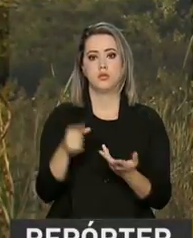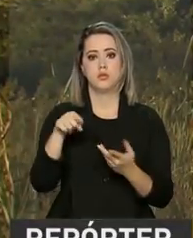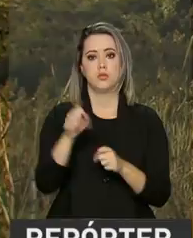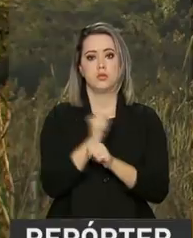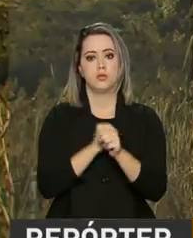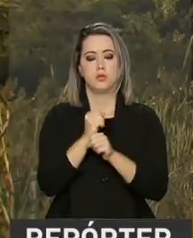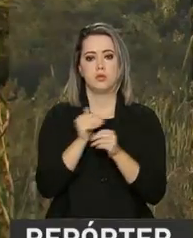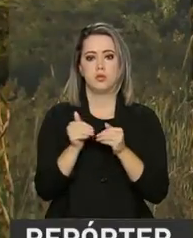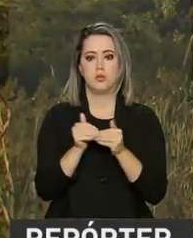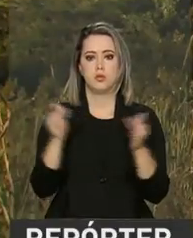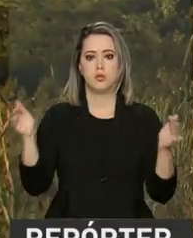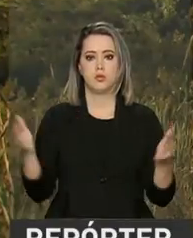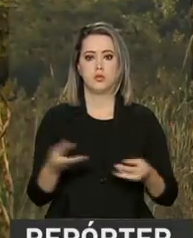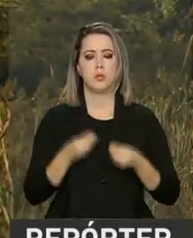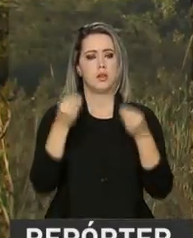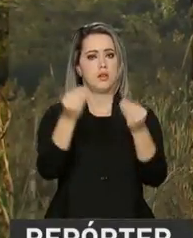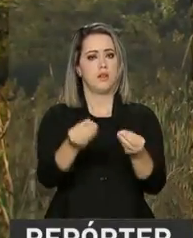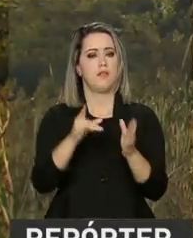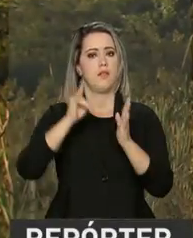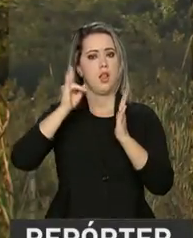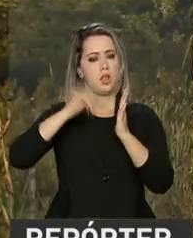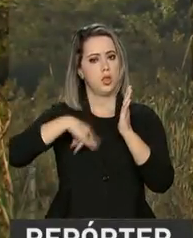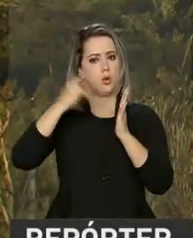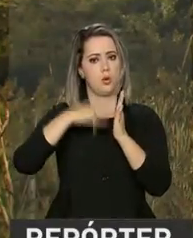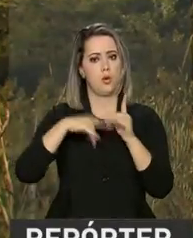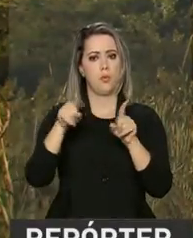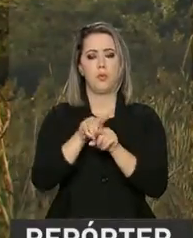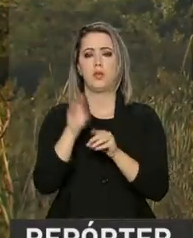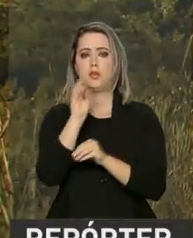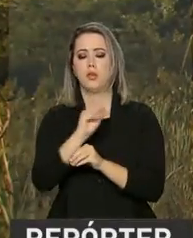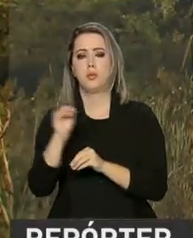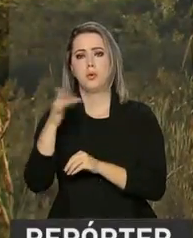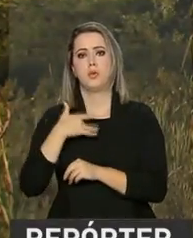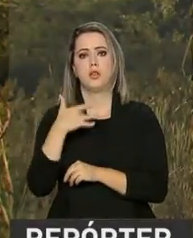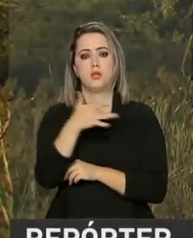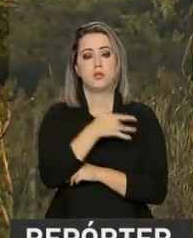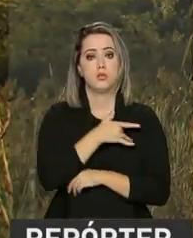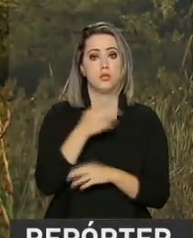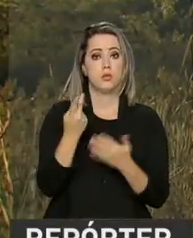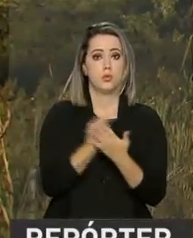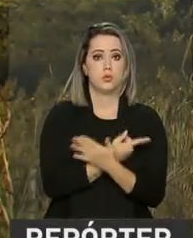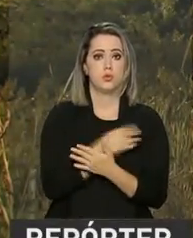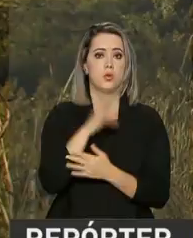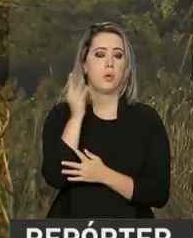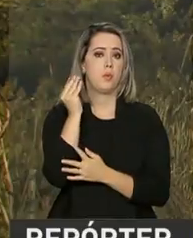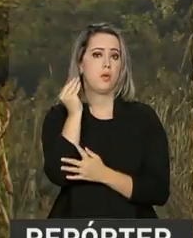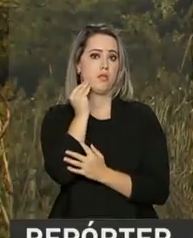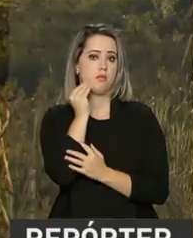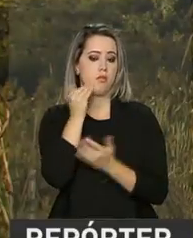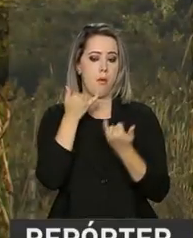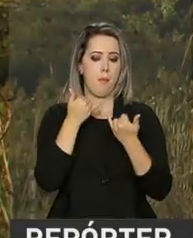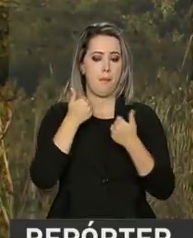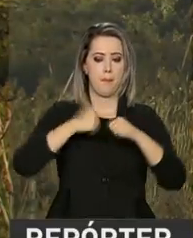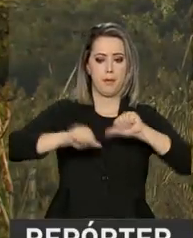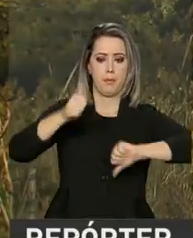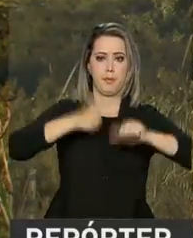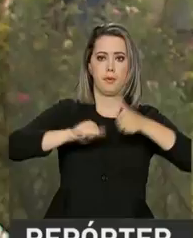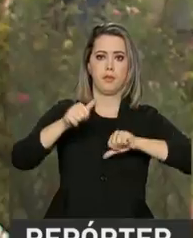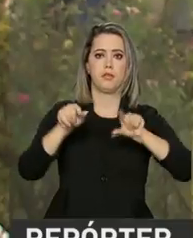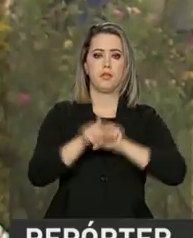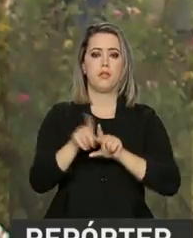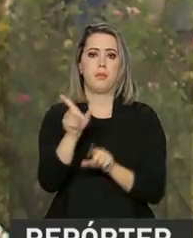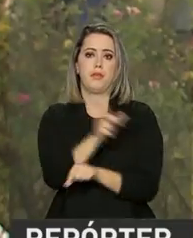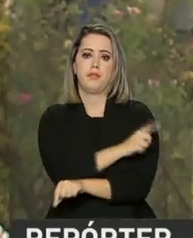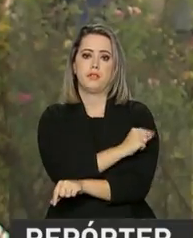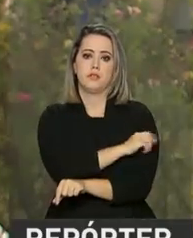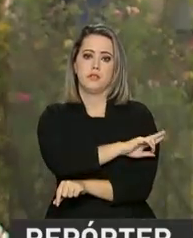ampliado para levar além de documentos atendimento de saúde com a realização de testes rápidos e de vacinação